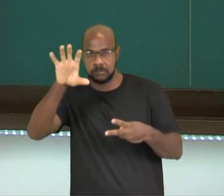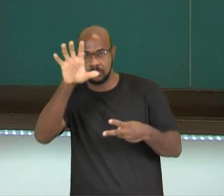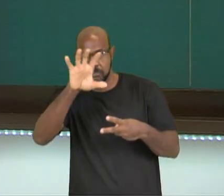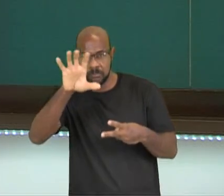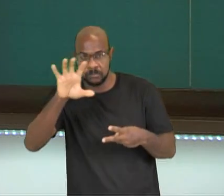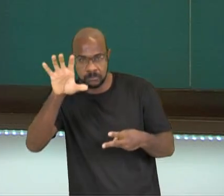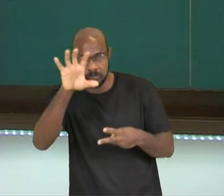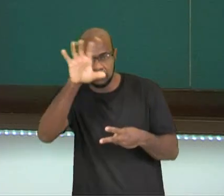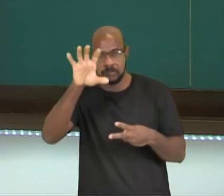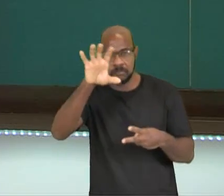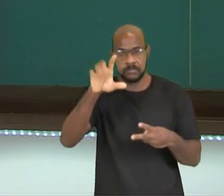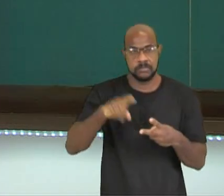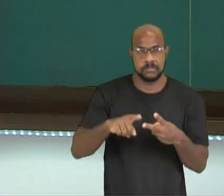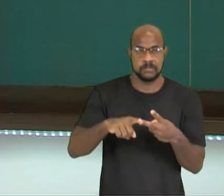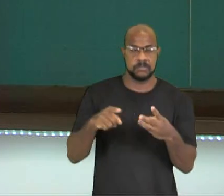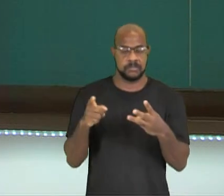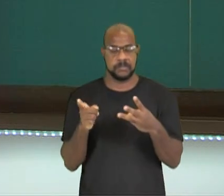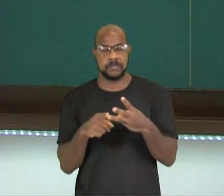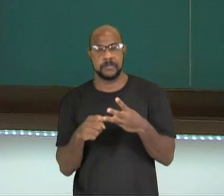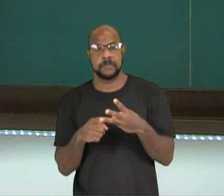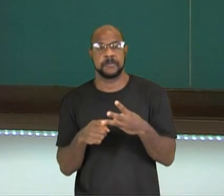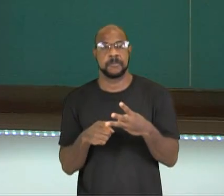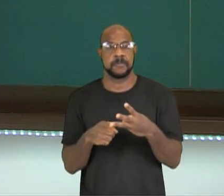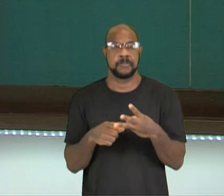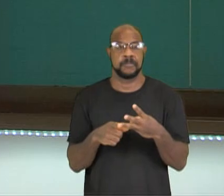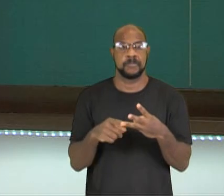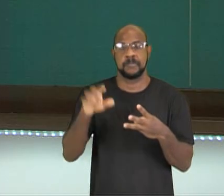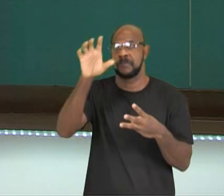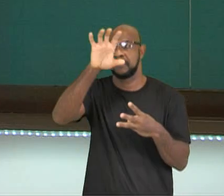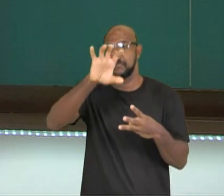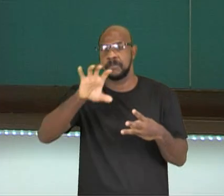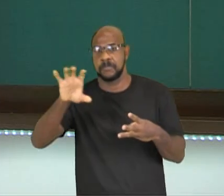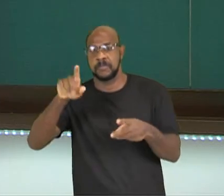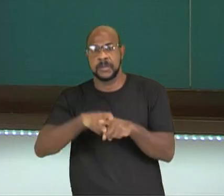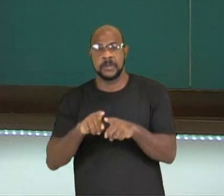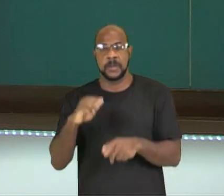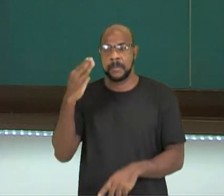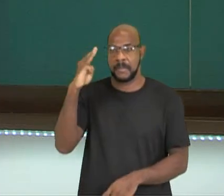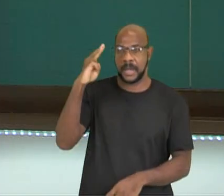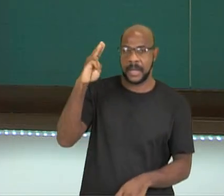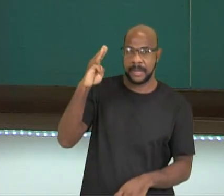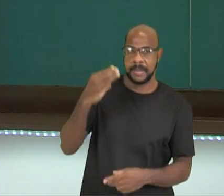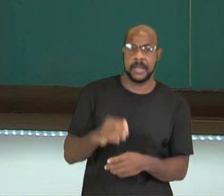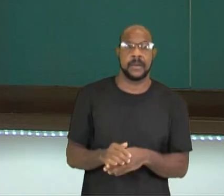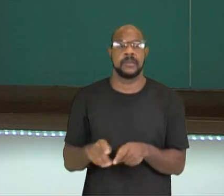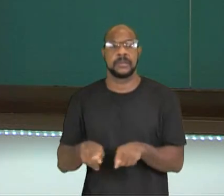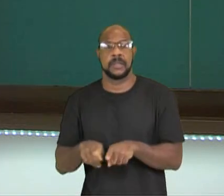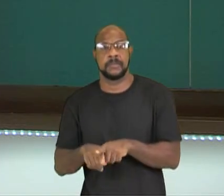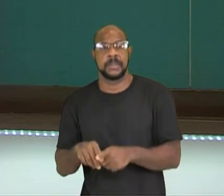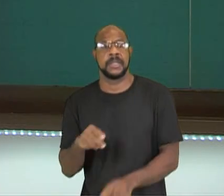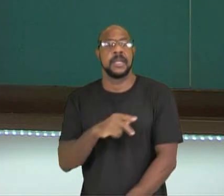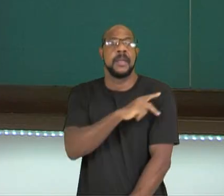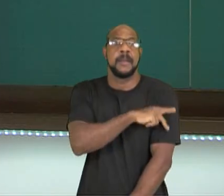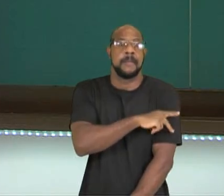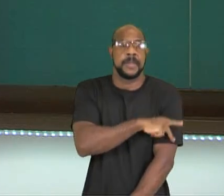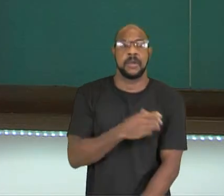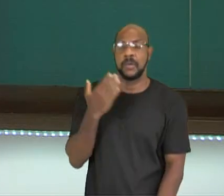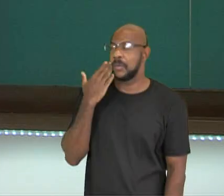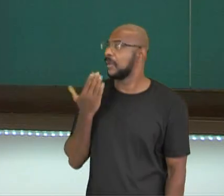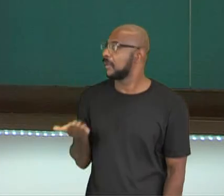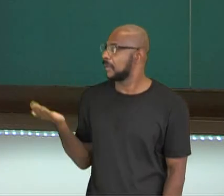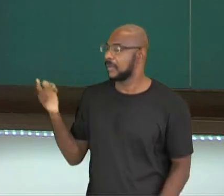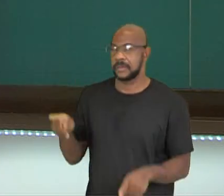lá, tem a parte do Planalto Central e do Planalto Maranhão-Piauí, além do Planalto Nordestino. Então,